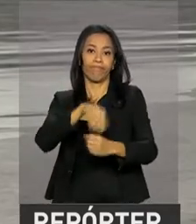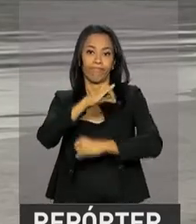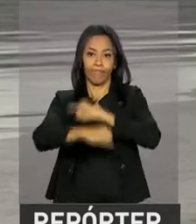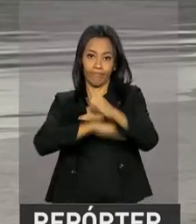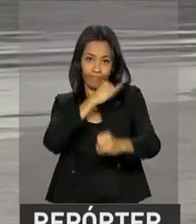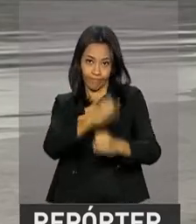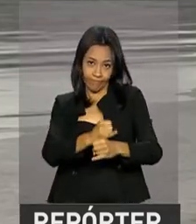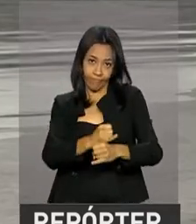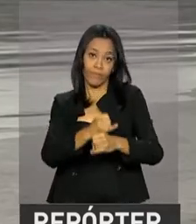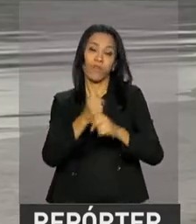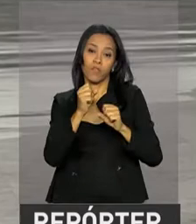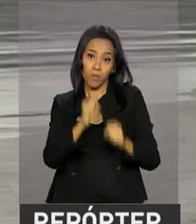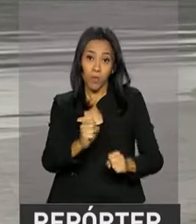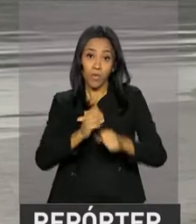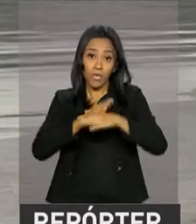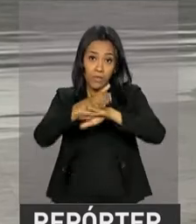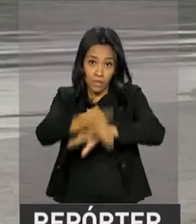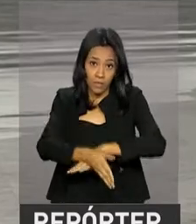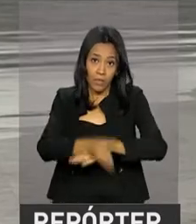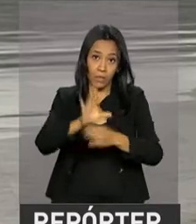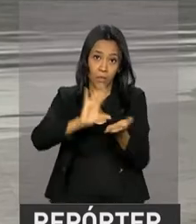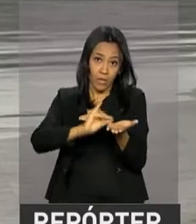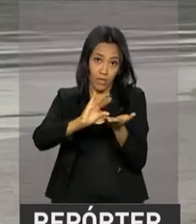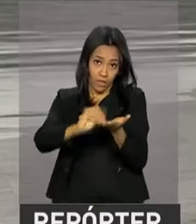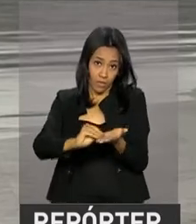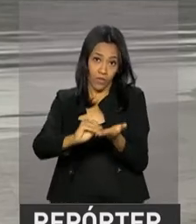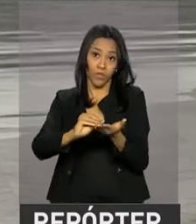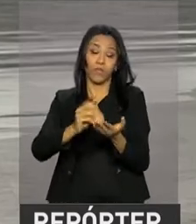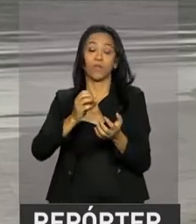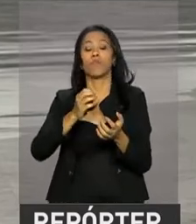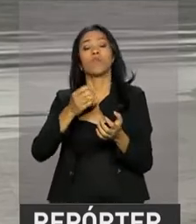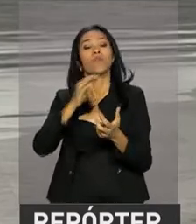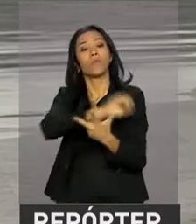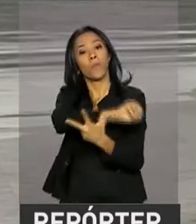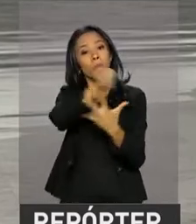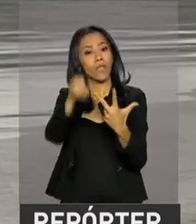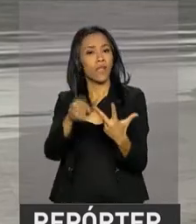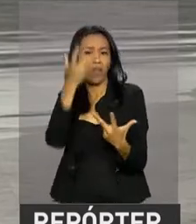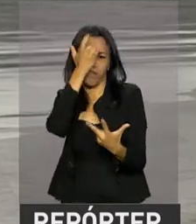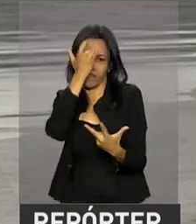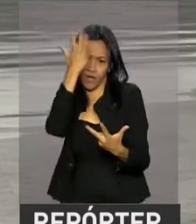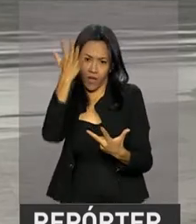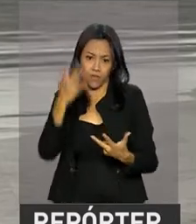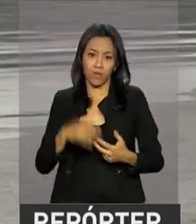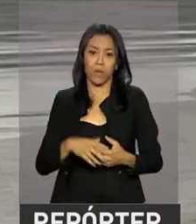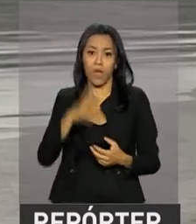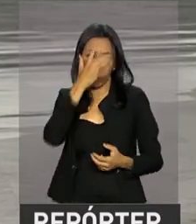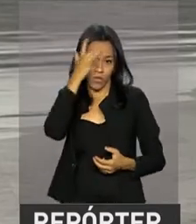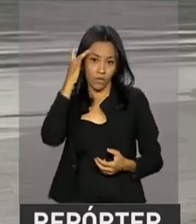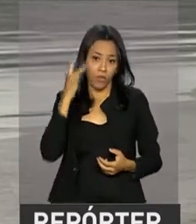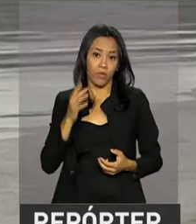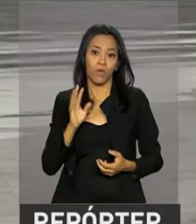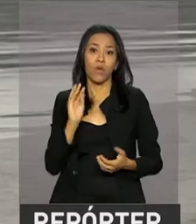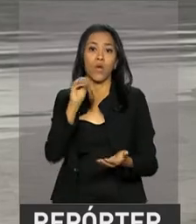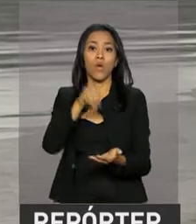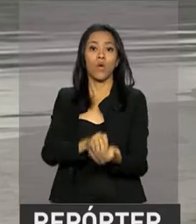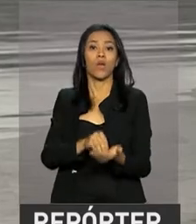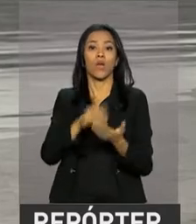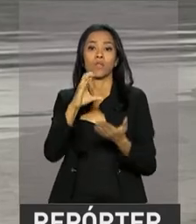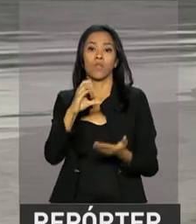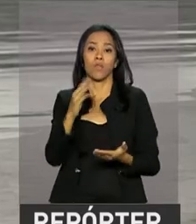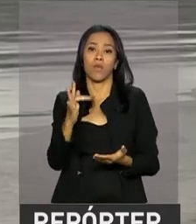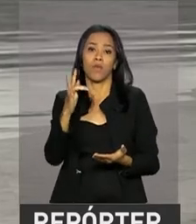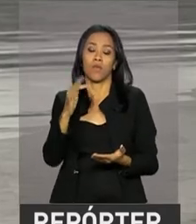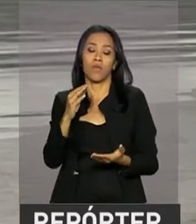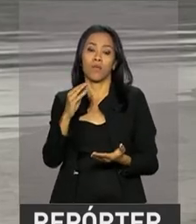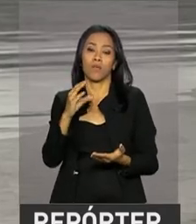então pelo aplicativo do enem é para acessar esse cartão supersimples é a pessoa colocar o número do cpf e